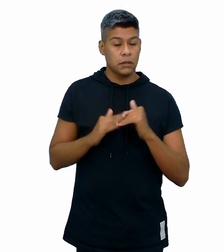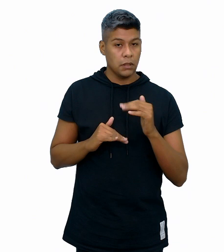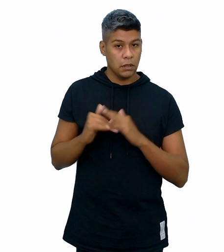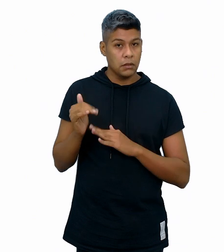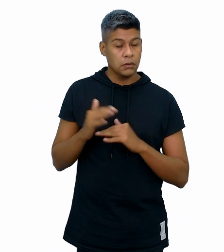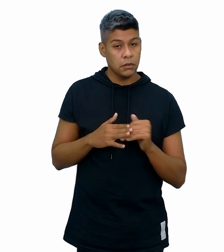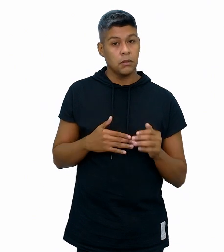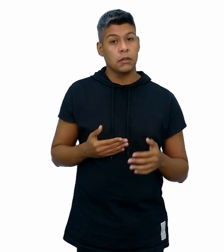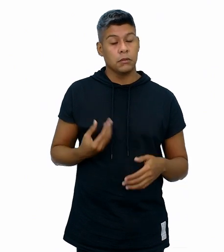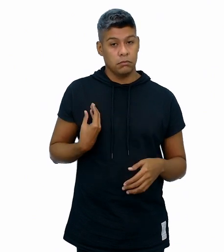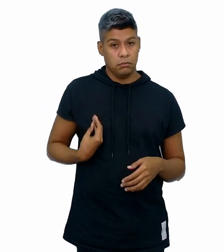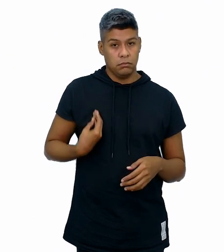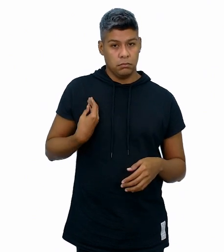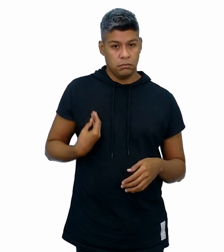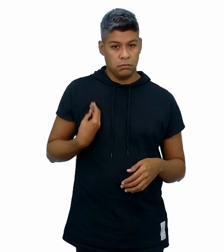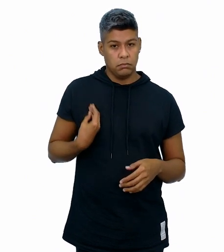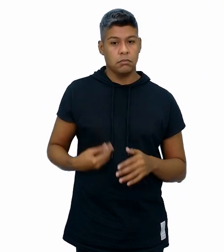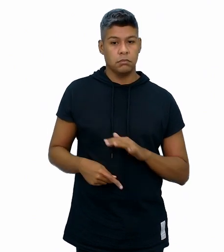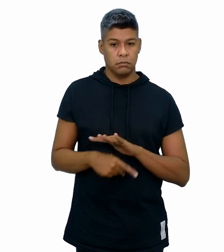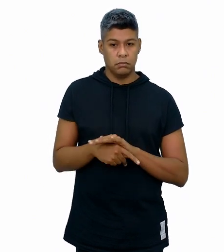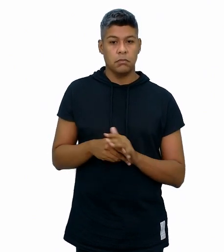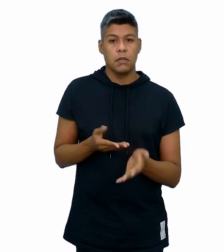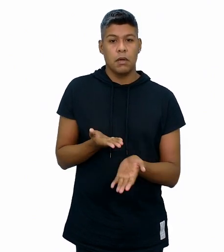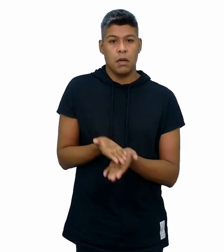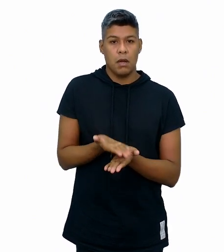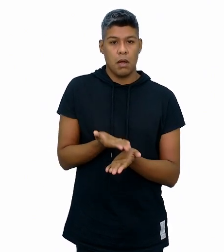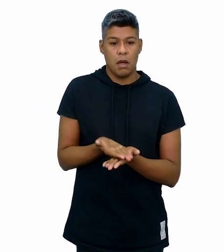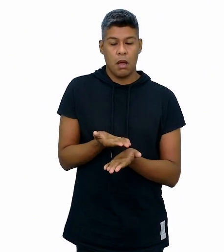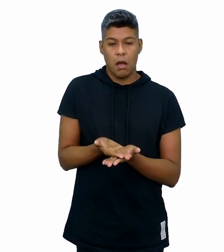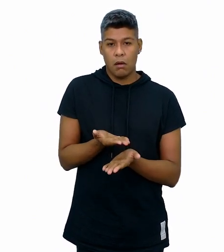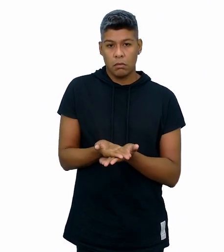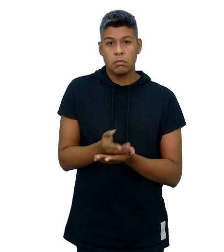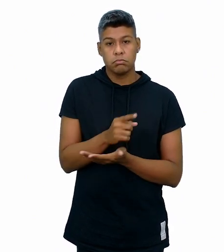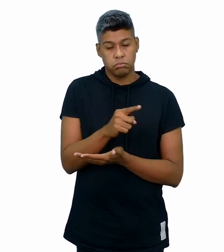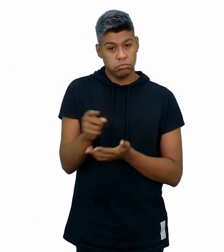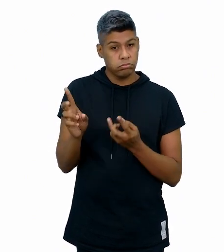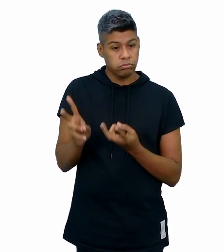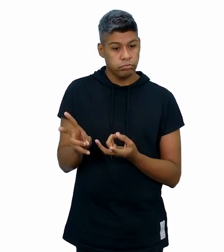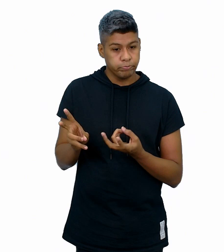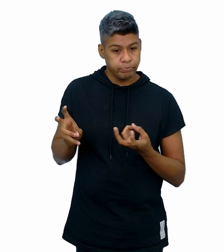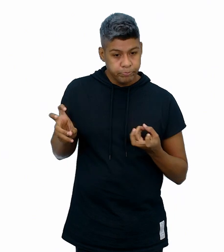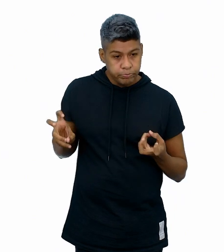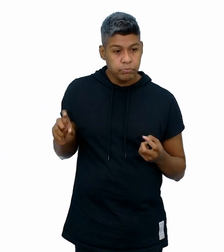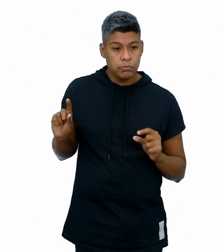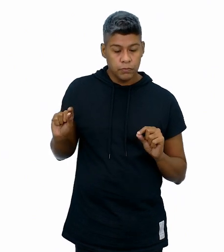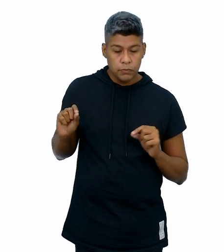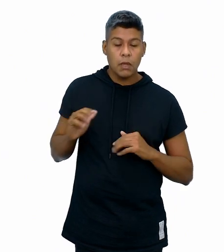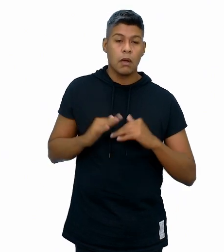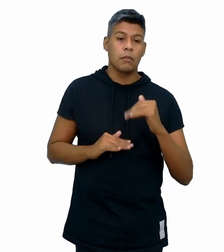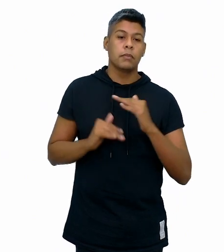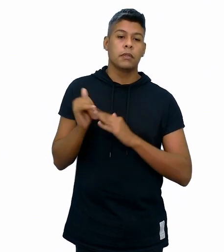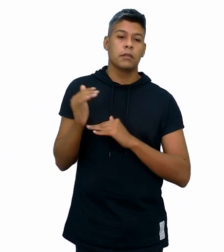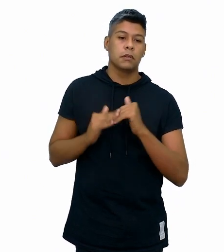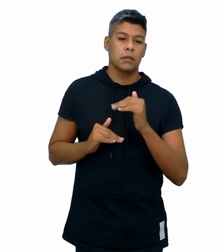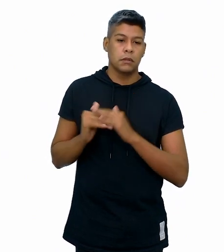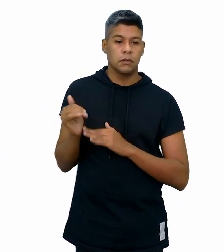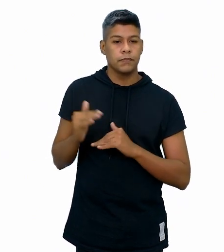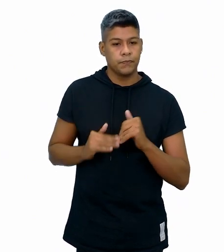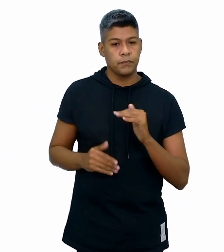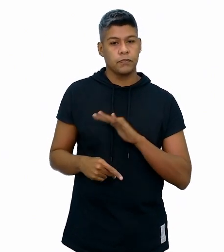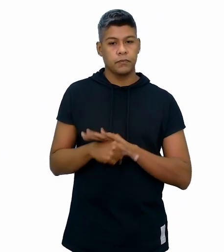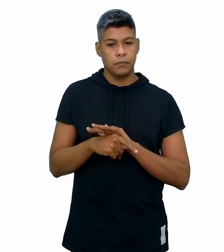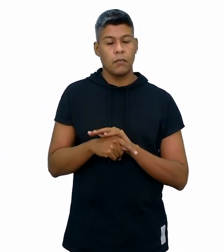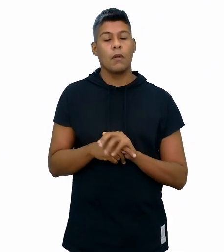estão presentes aí nessa aula, né? Vocês observam, né, a habilidade do